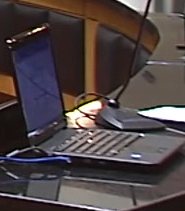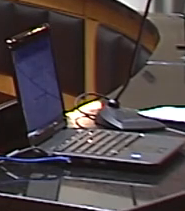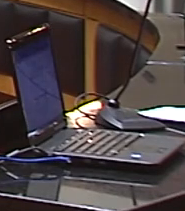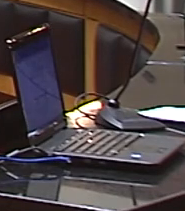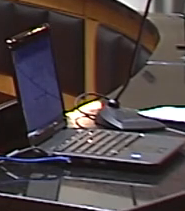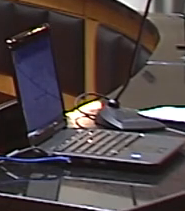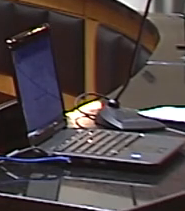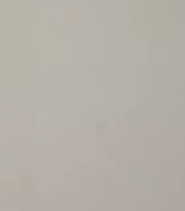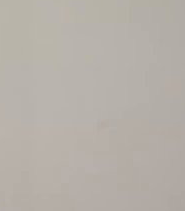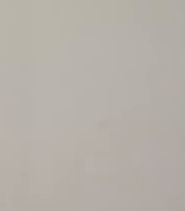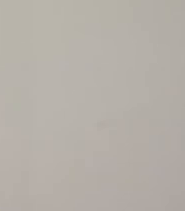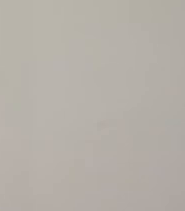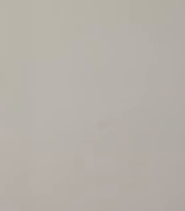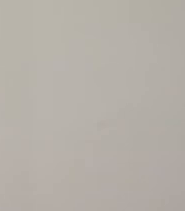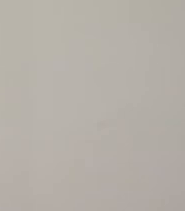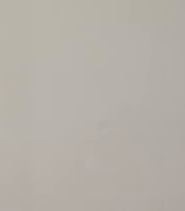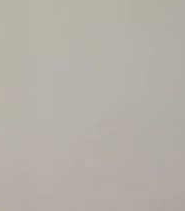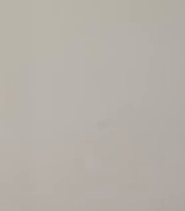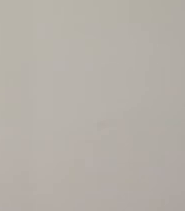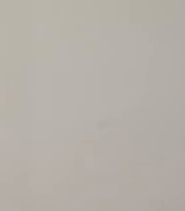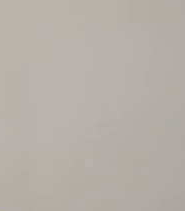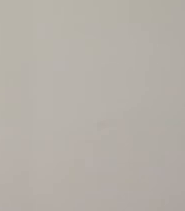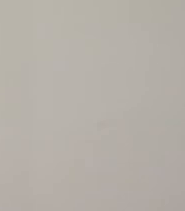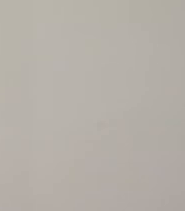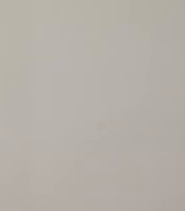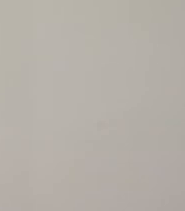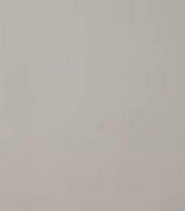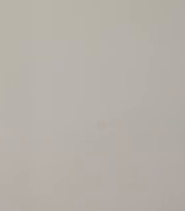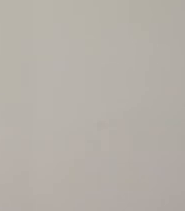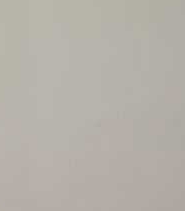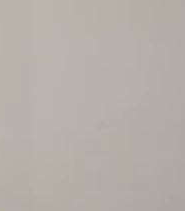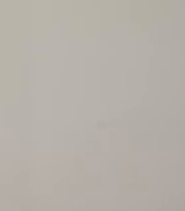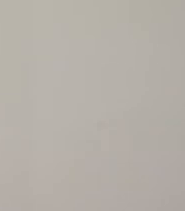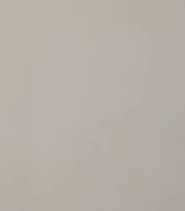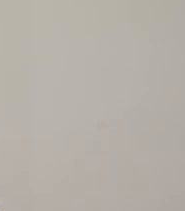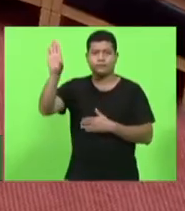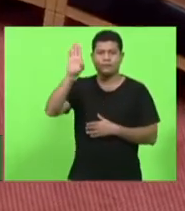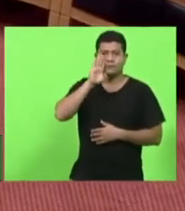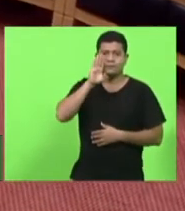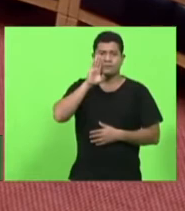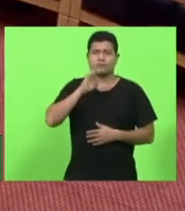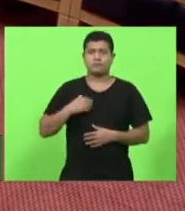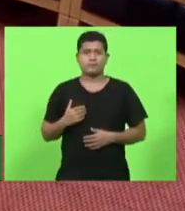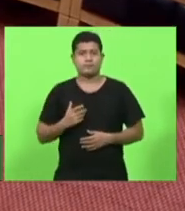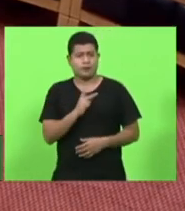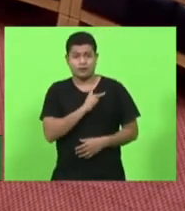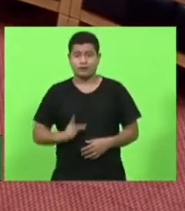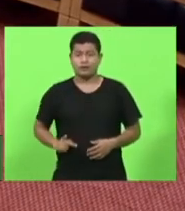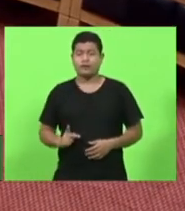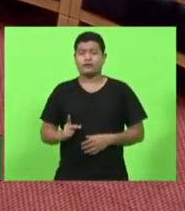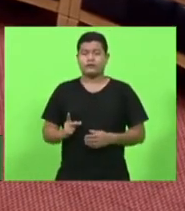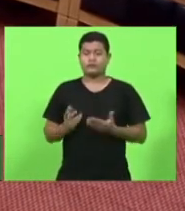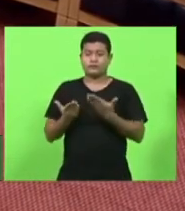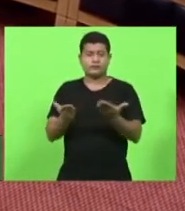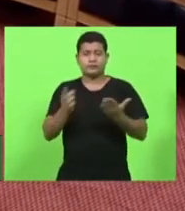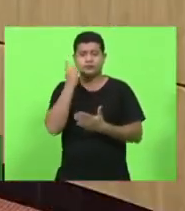Parlamento Jovem Catarinense, que é realizado todos os anos pela Assembleia Legislativa. Isso apenas é um